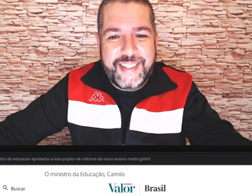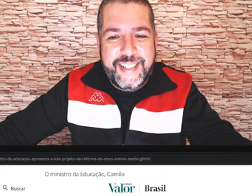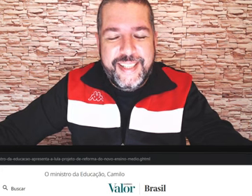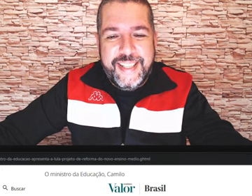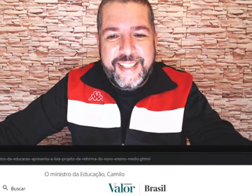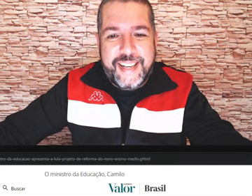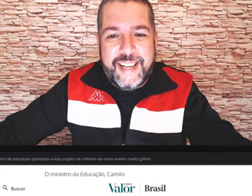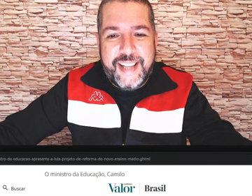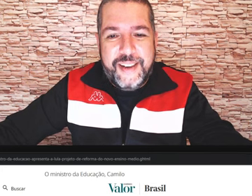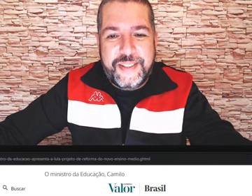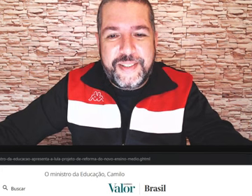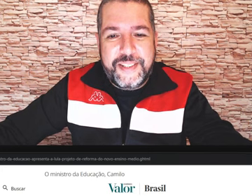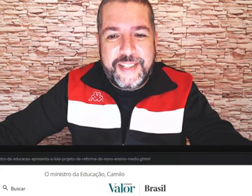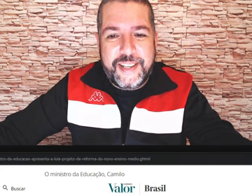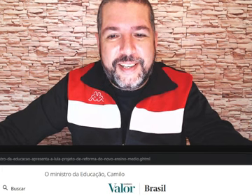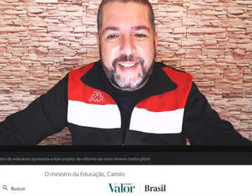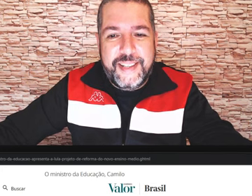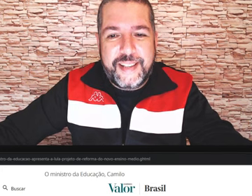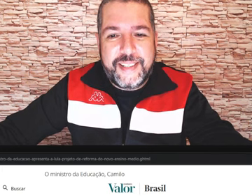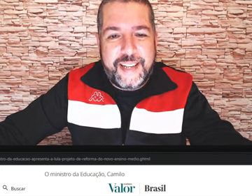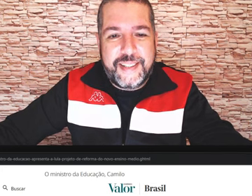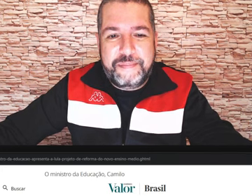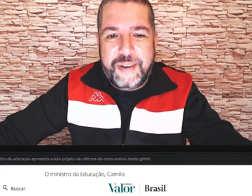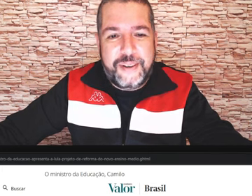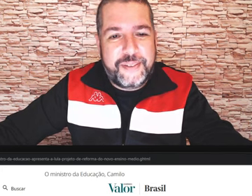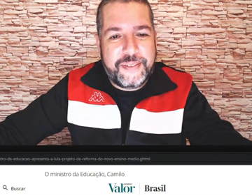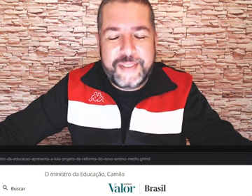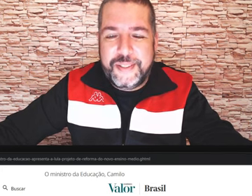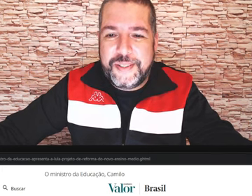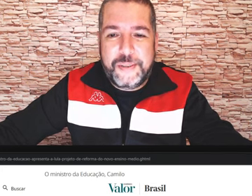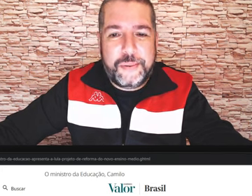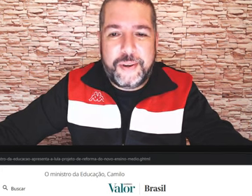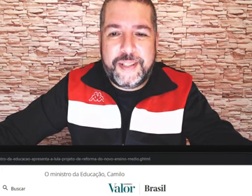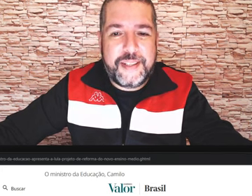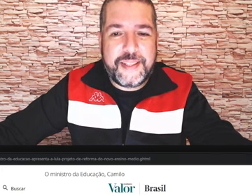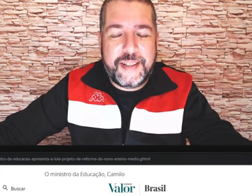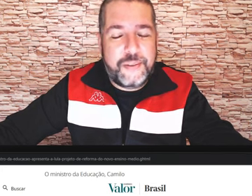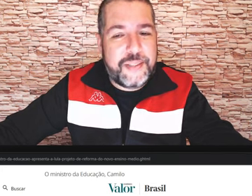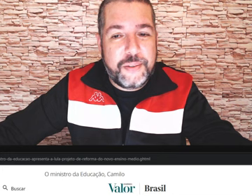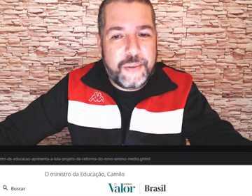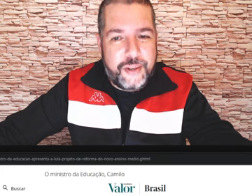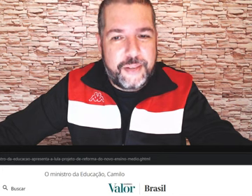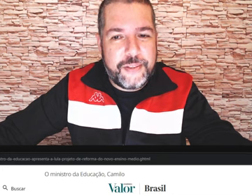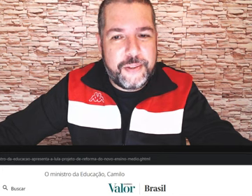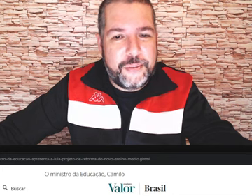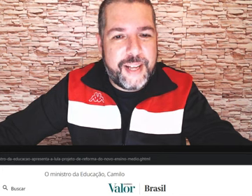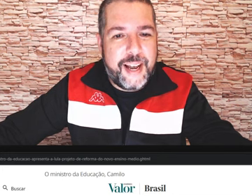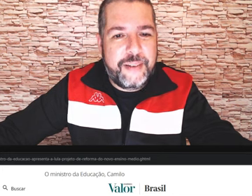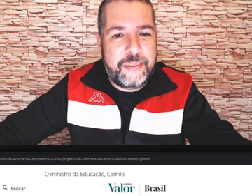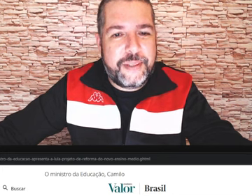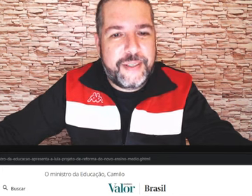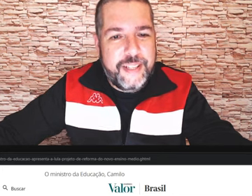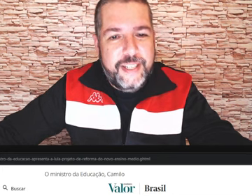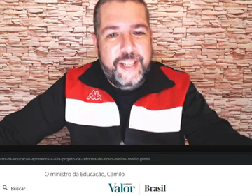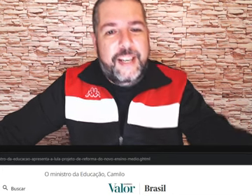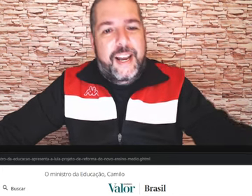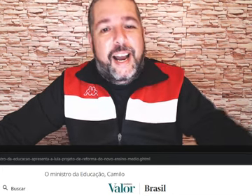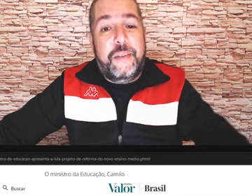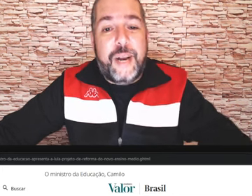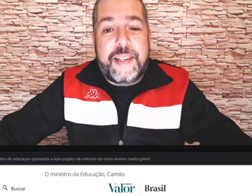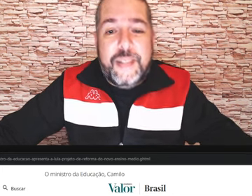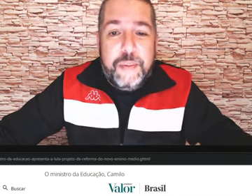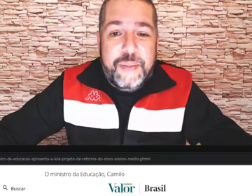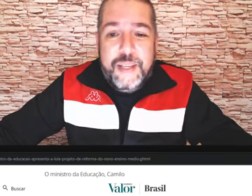o secretário de Justiça aqui da cidade de São Paulo. Eu sinto dó desses... Não sinto dó, sinto muita raiva.